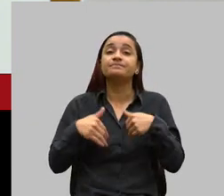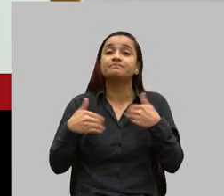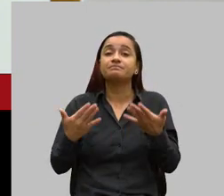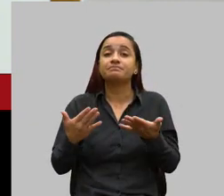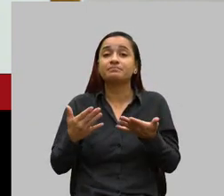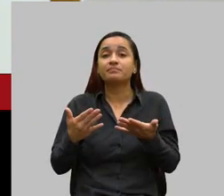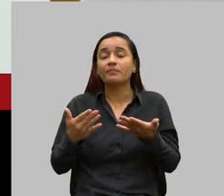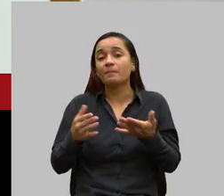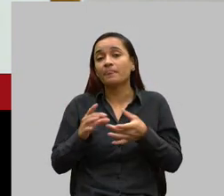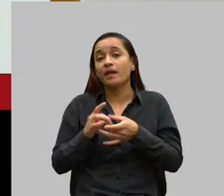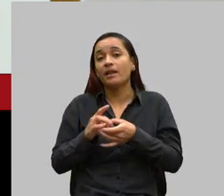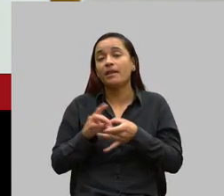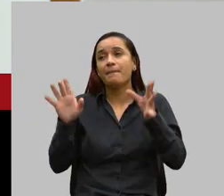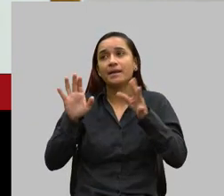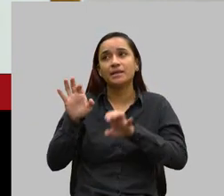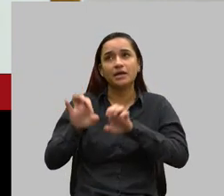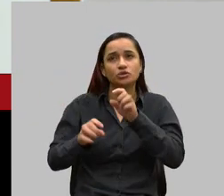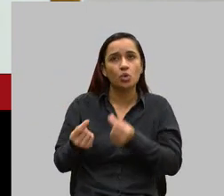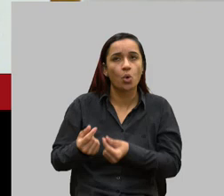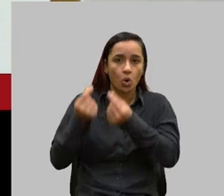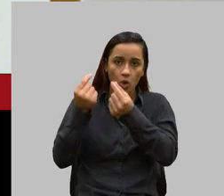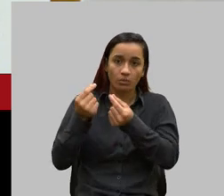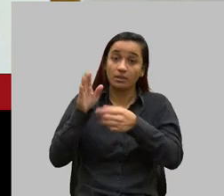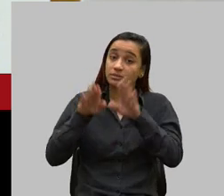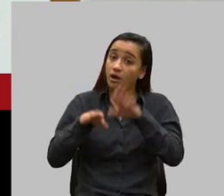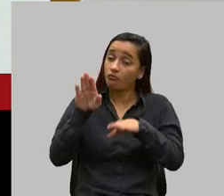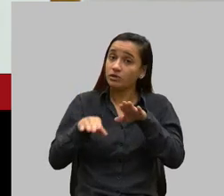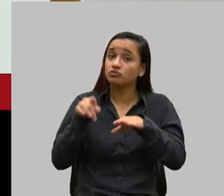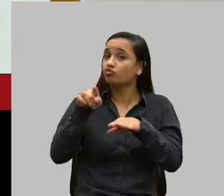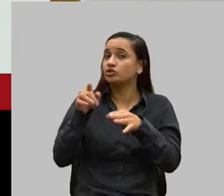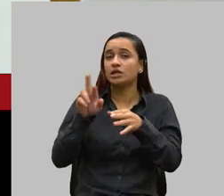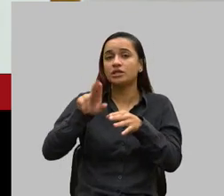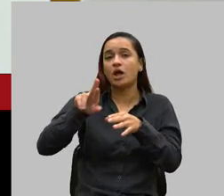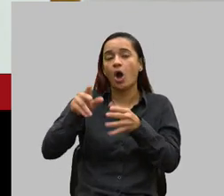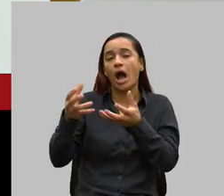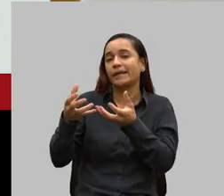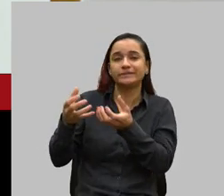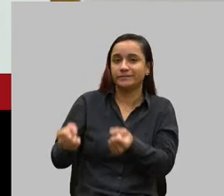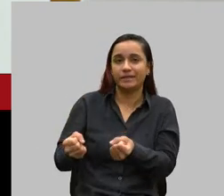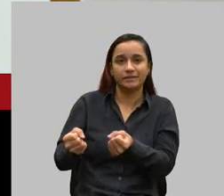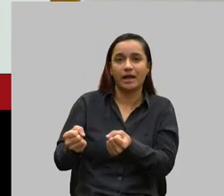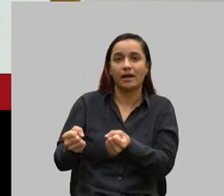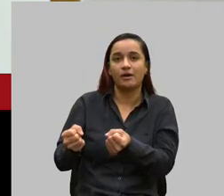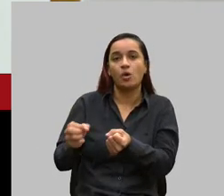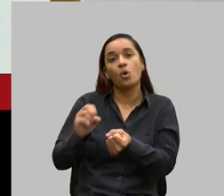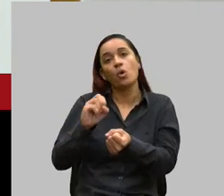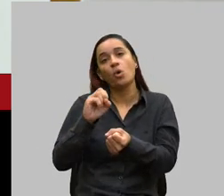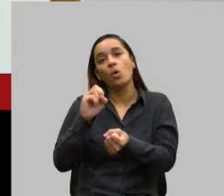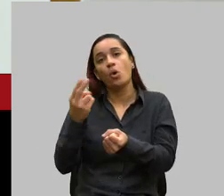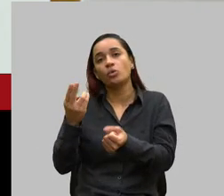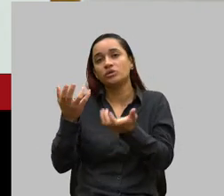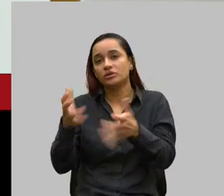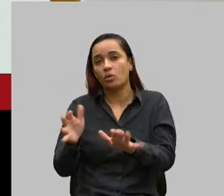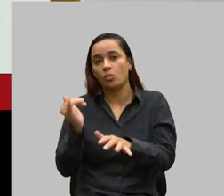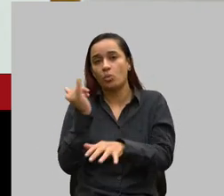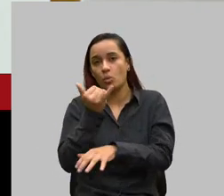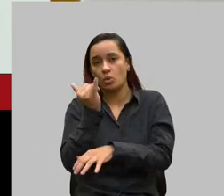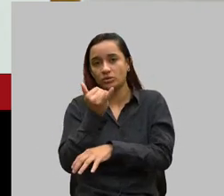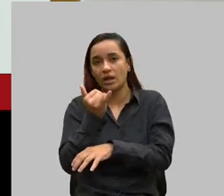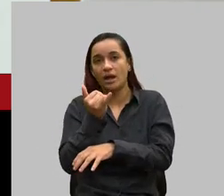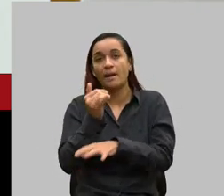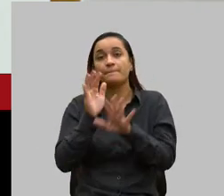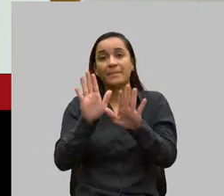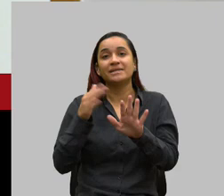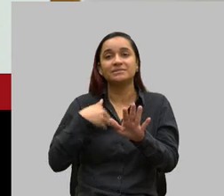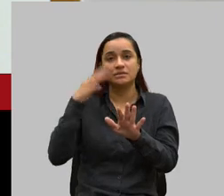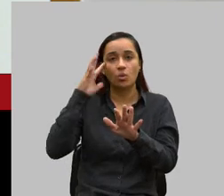o senhor pode talvez não não aceitar ou não confidenciar isso para nós mas eu acho que a sua secretaria é